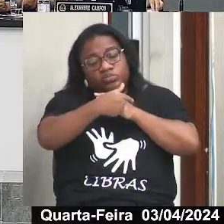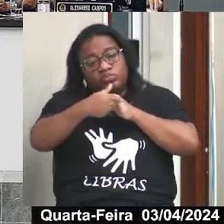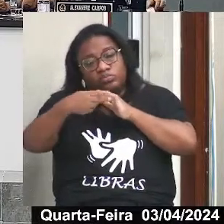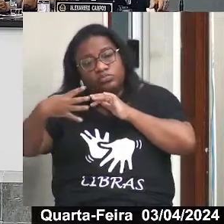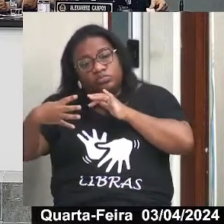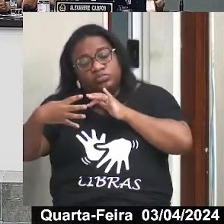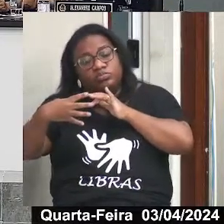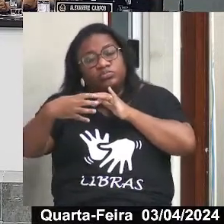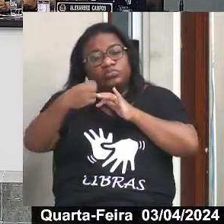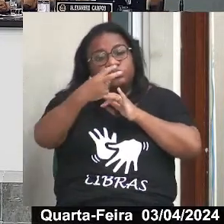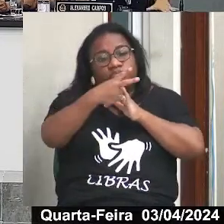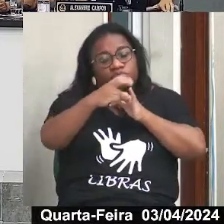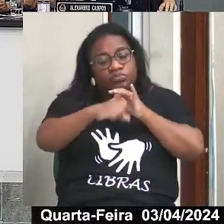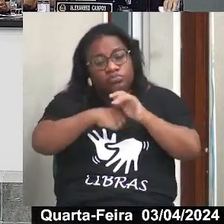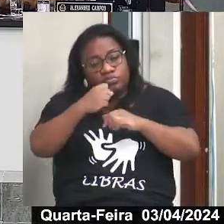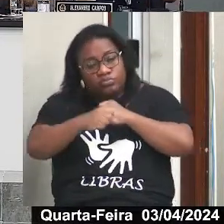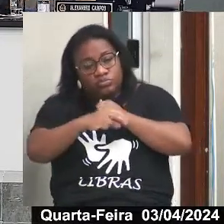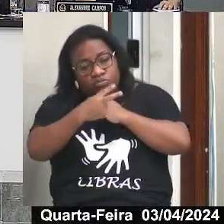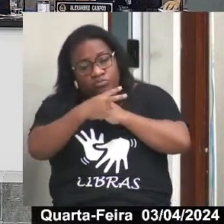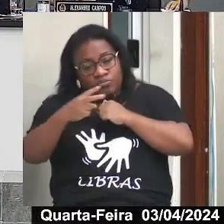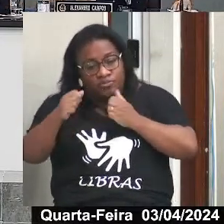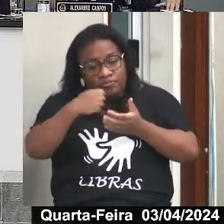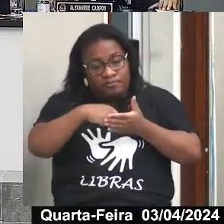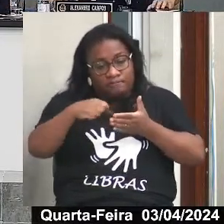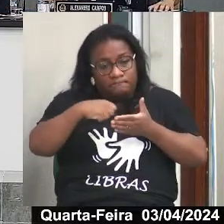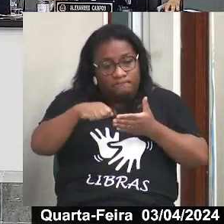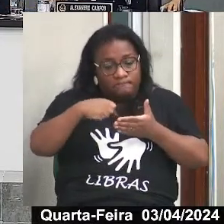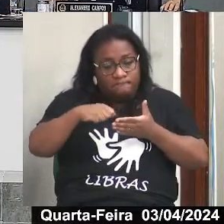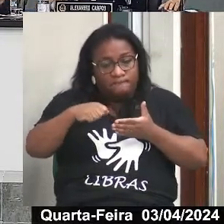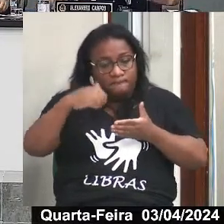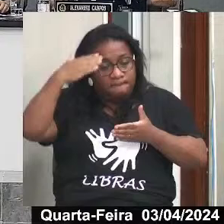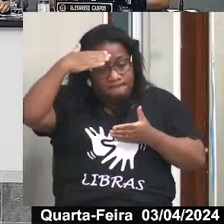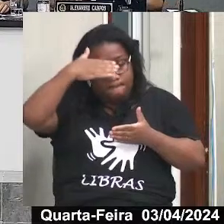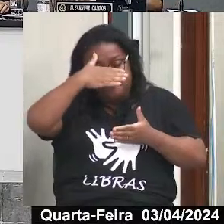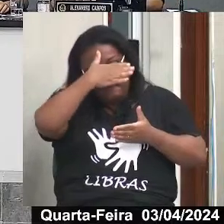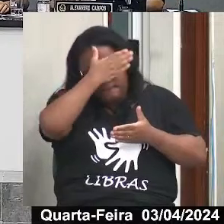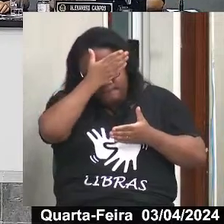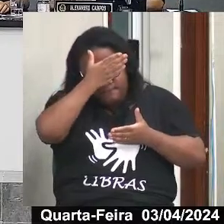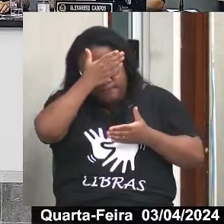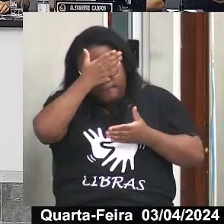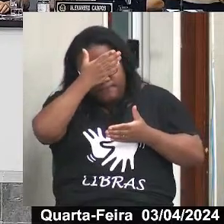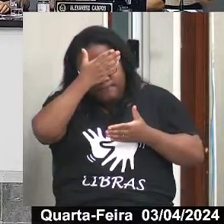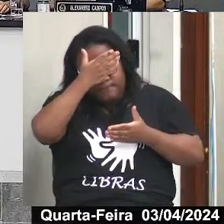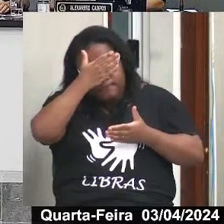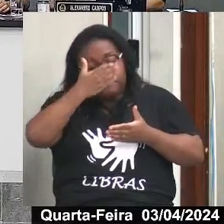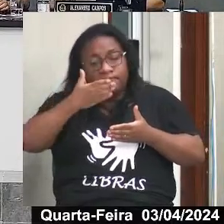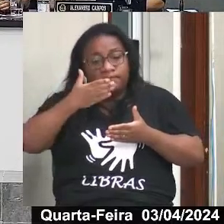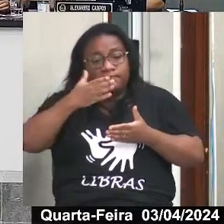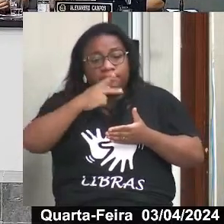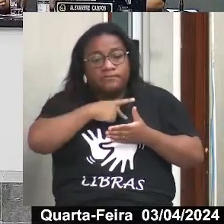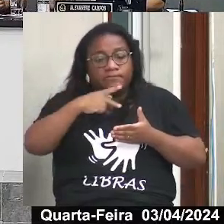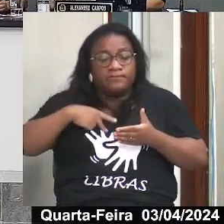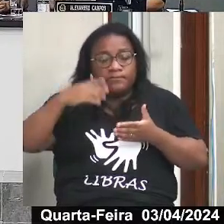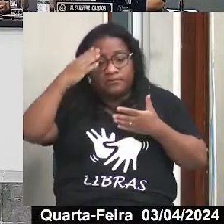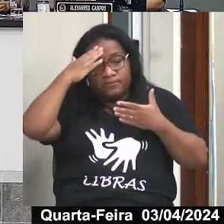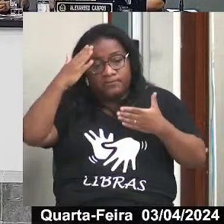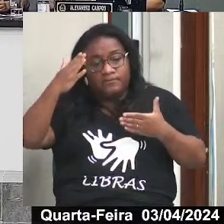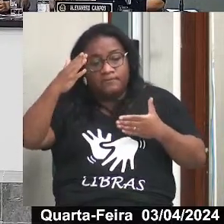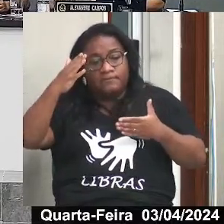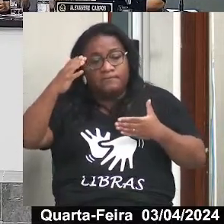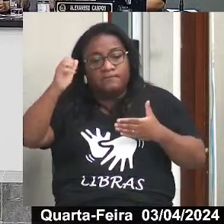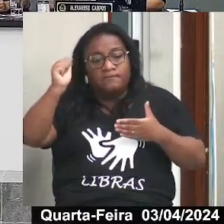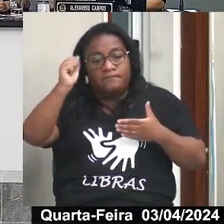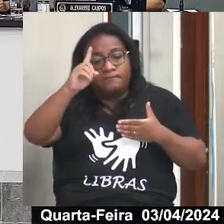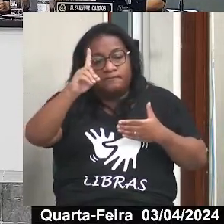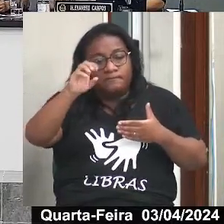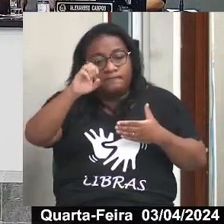indicações 174 de 2024, de autoria do vereador Lúcio Costa. Presidente, agradecer a presença do